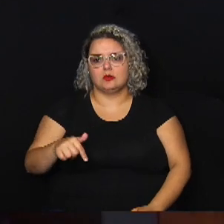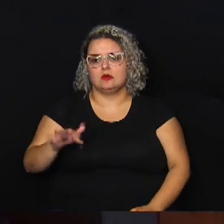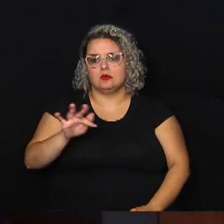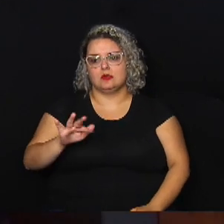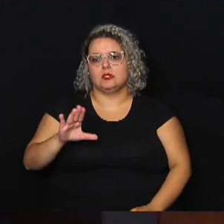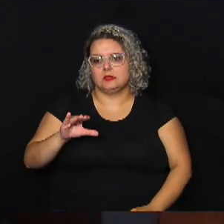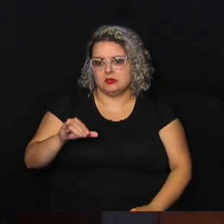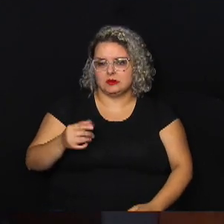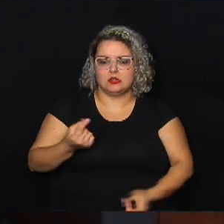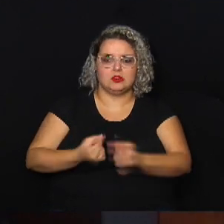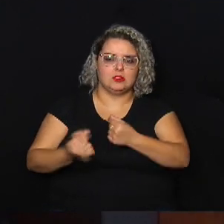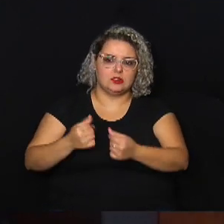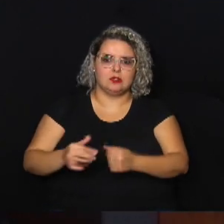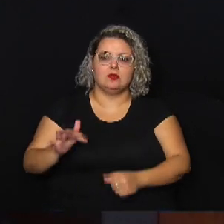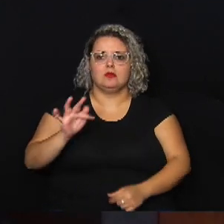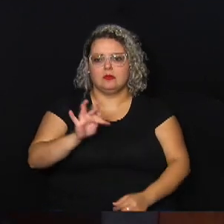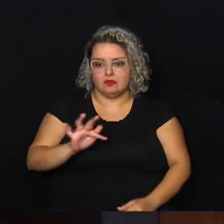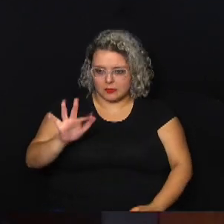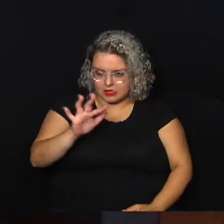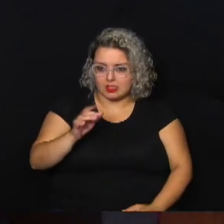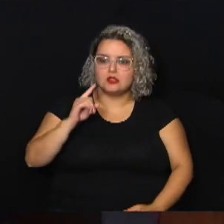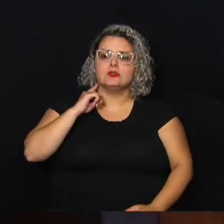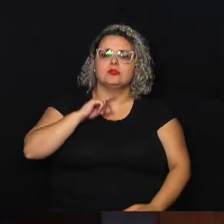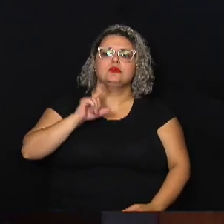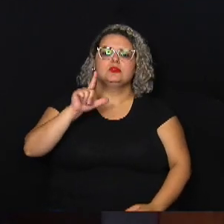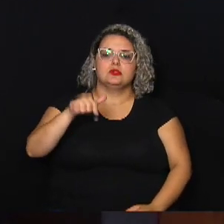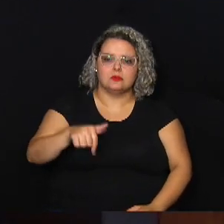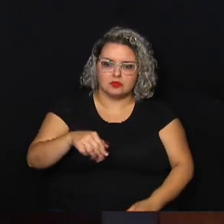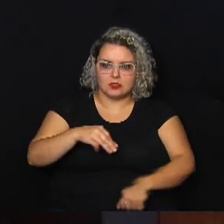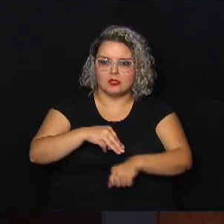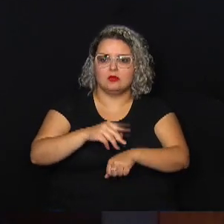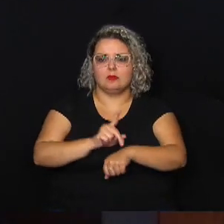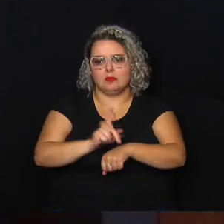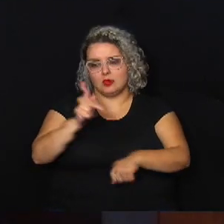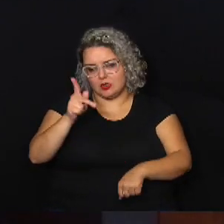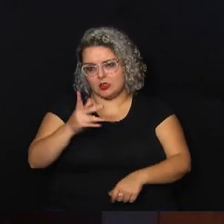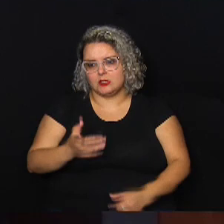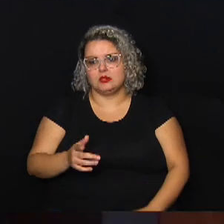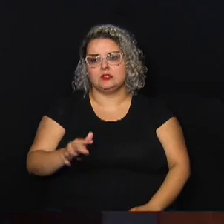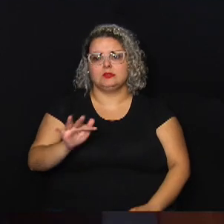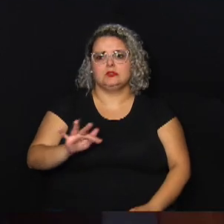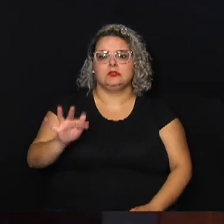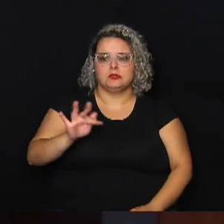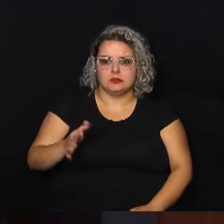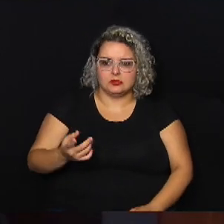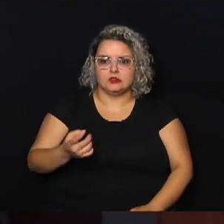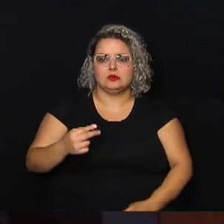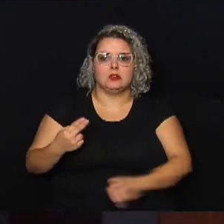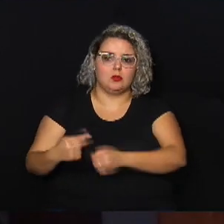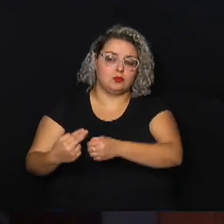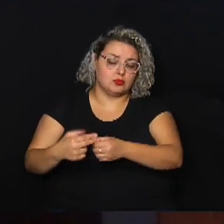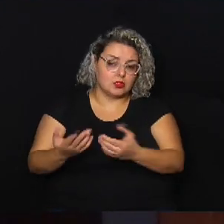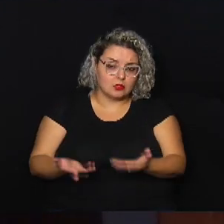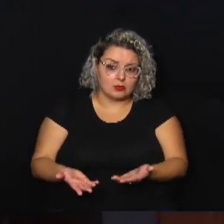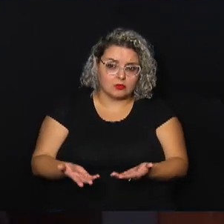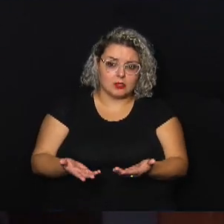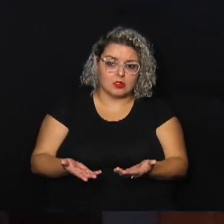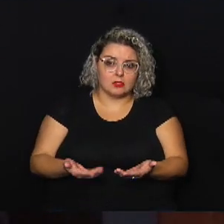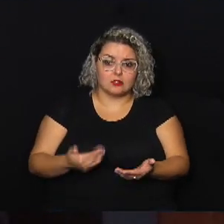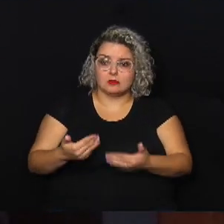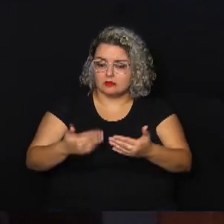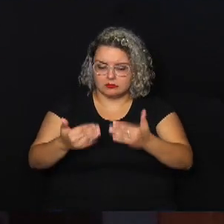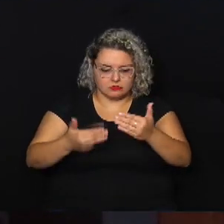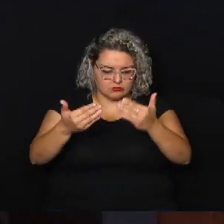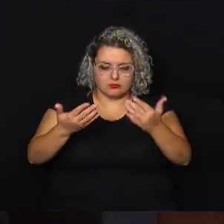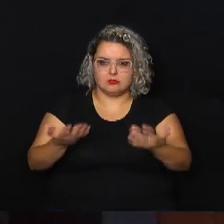da Universidade Federal de Minas Gerais. Depois eu fiz pós-graduação na Universidade de Campinas, na Unicamp. Então eu